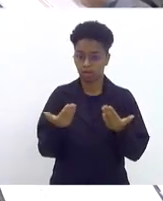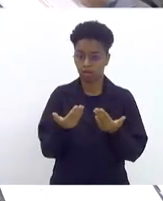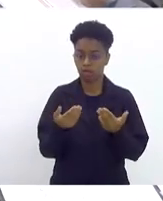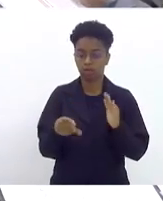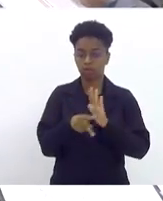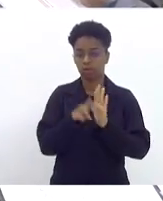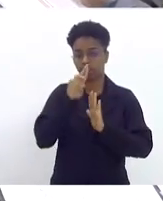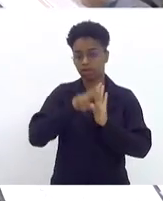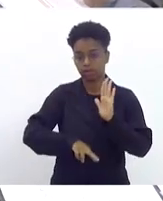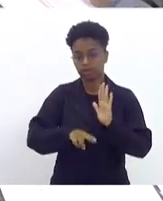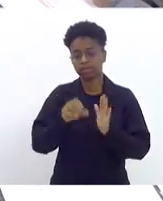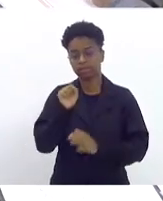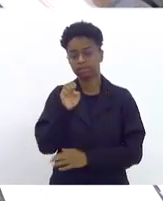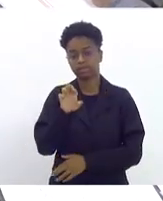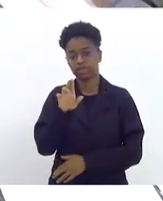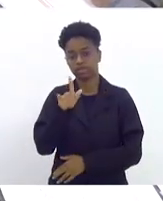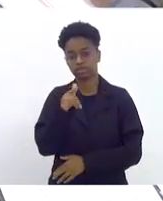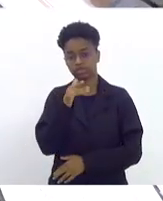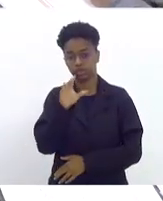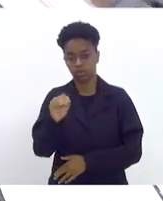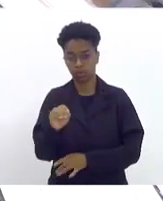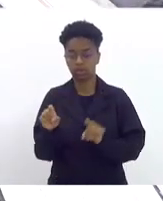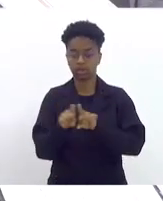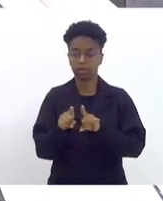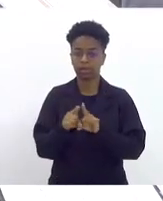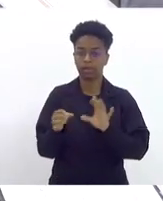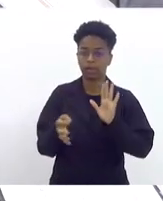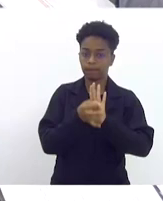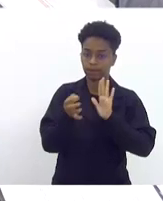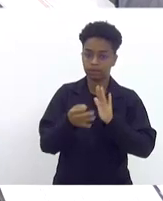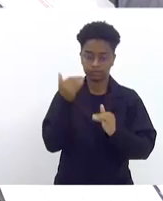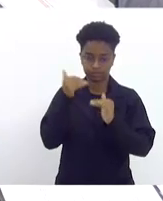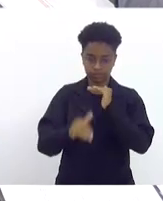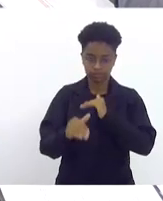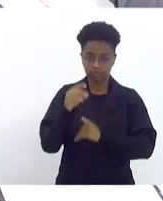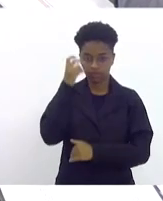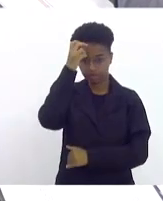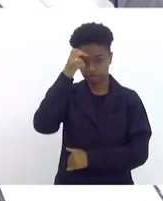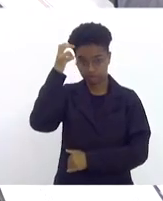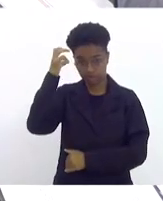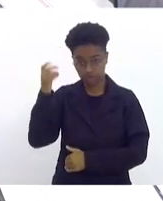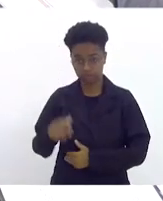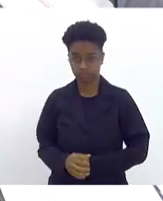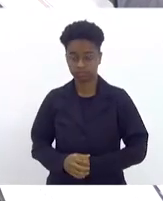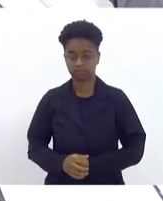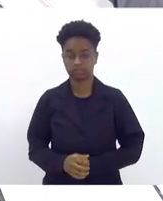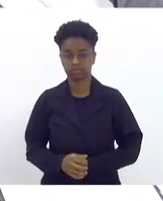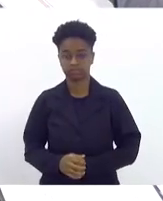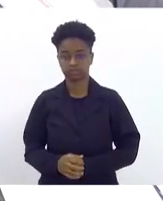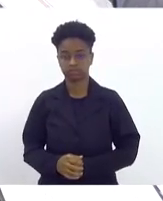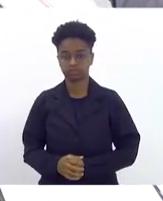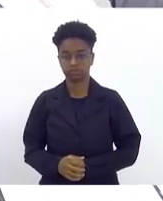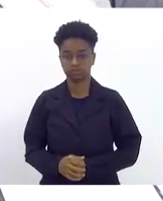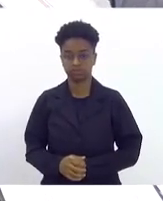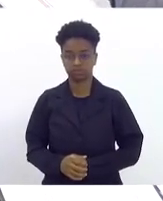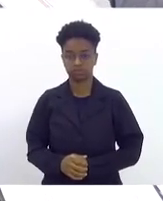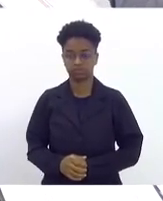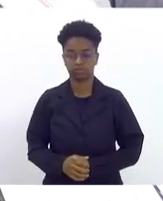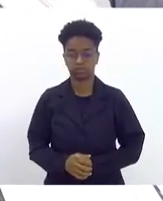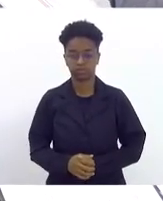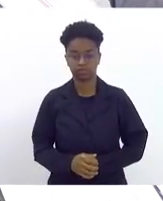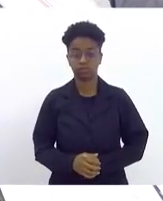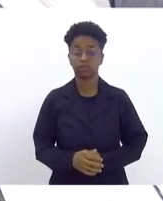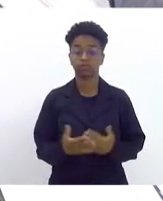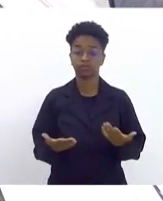relator Deputado Doutor Serginho e o parecer pela divergência da deputada Veronica um parênteses presidente do Mickey